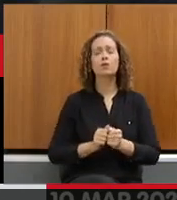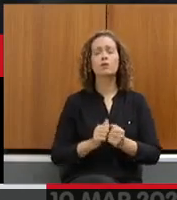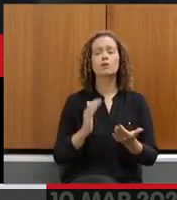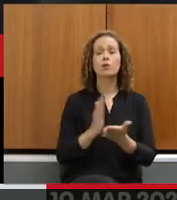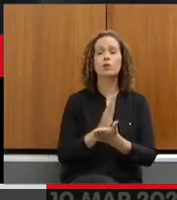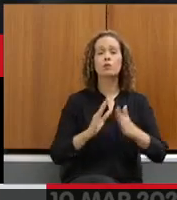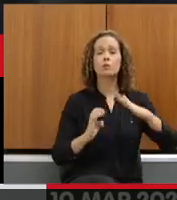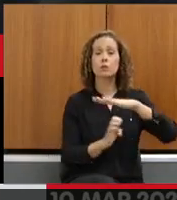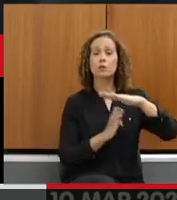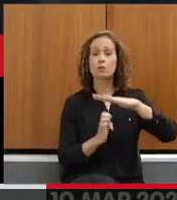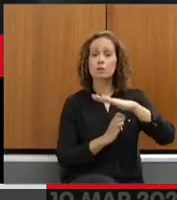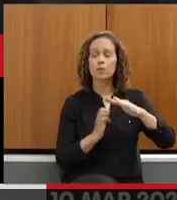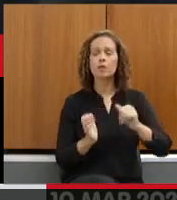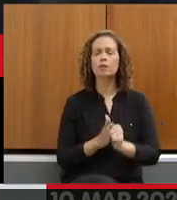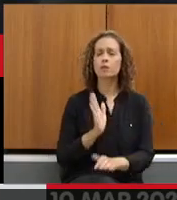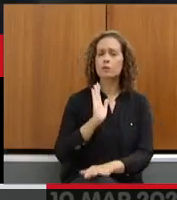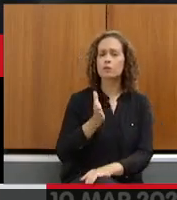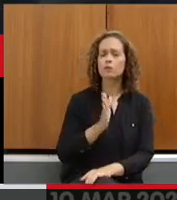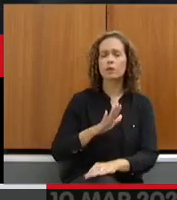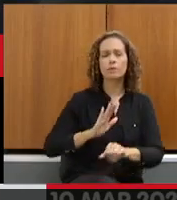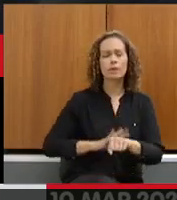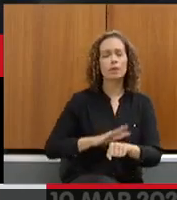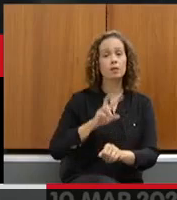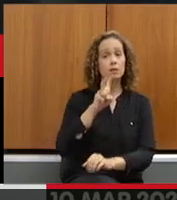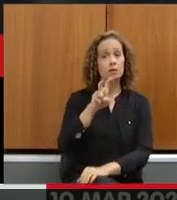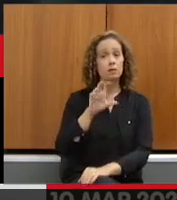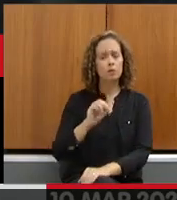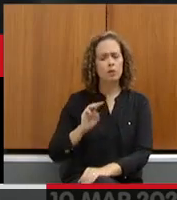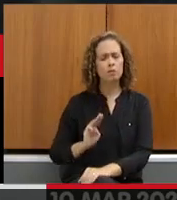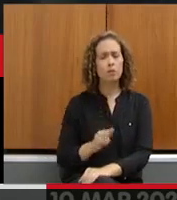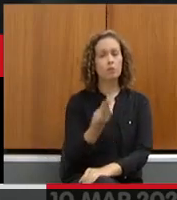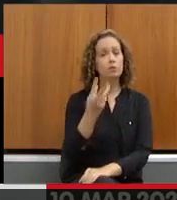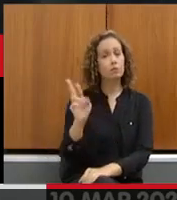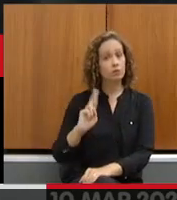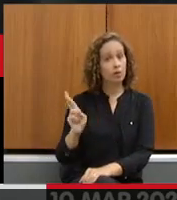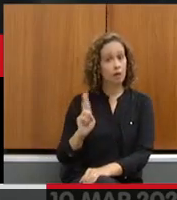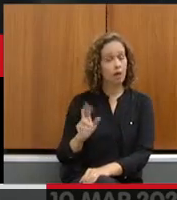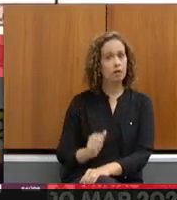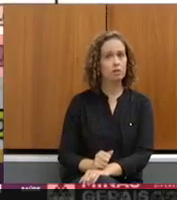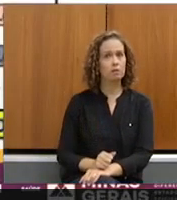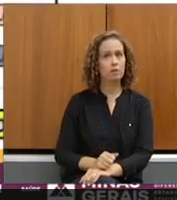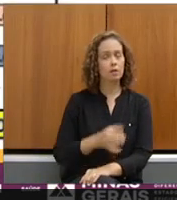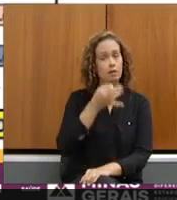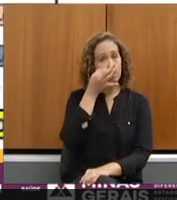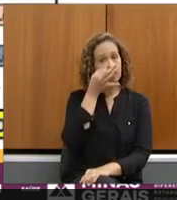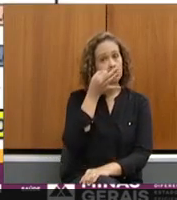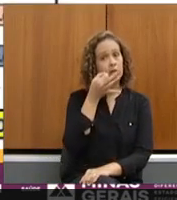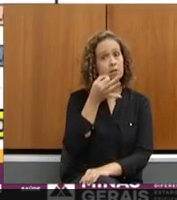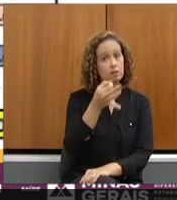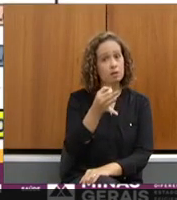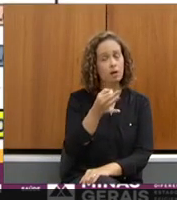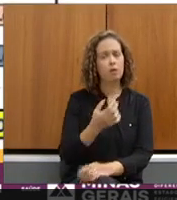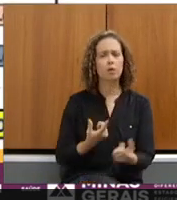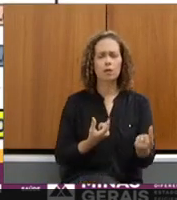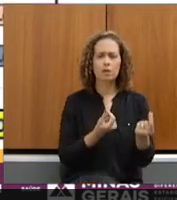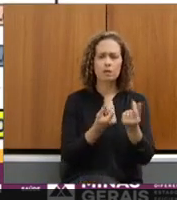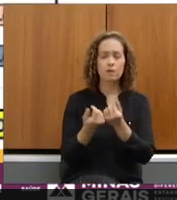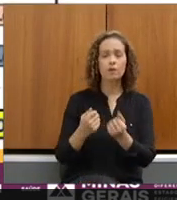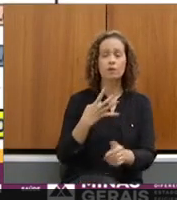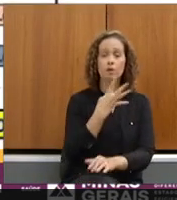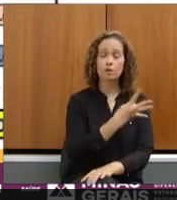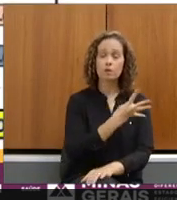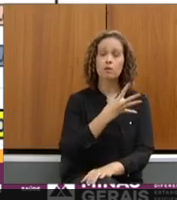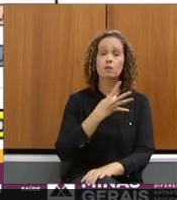são mais doses ainda que já são mais de 50 milhões de reais eu chamo atenção para esse valor de